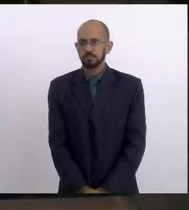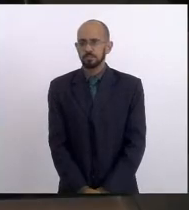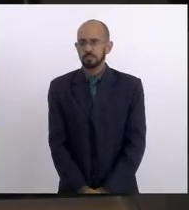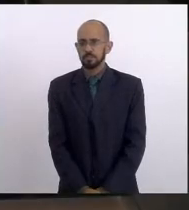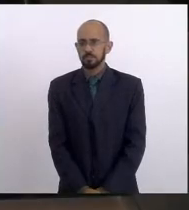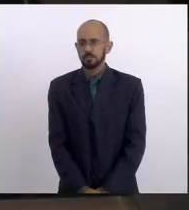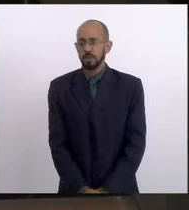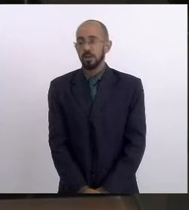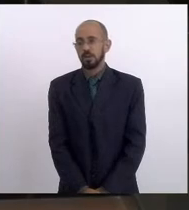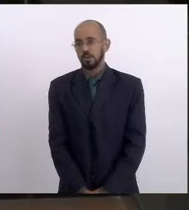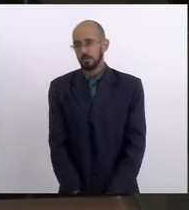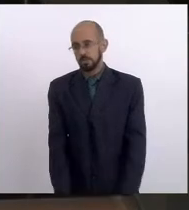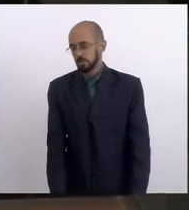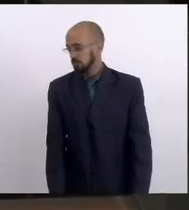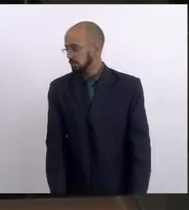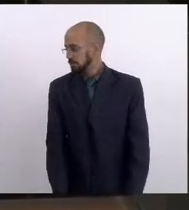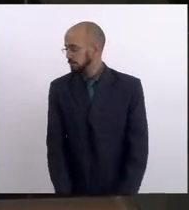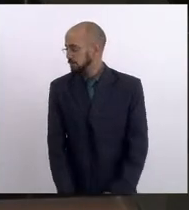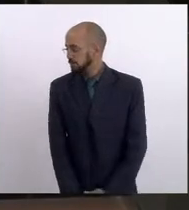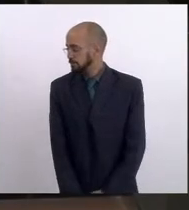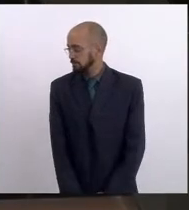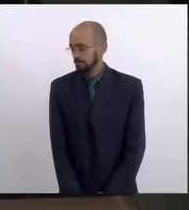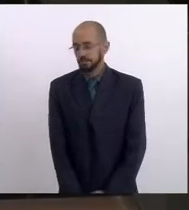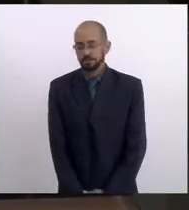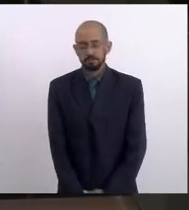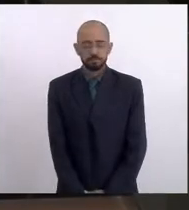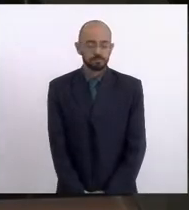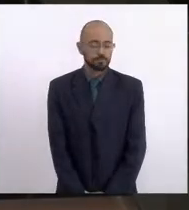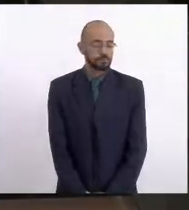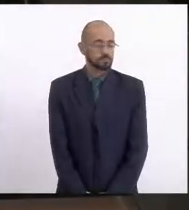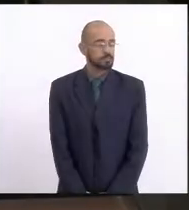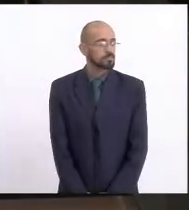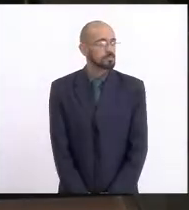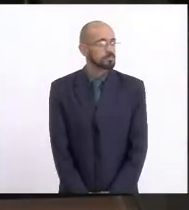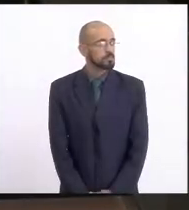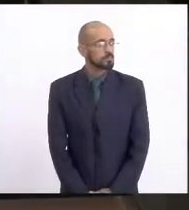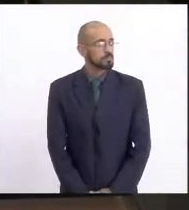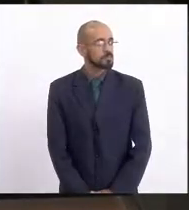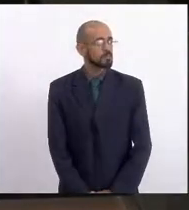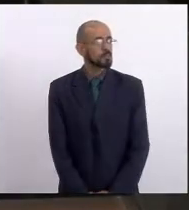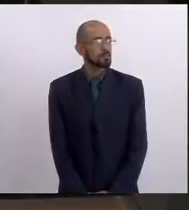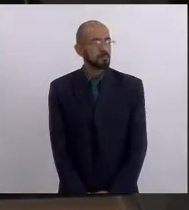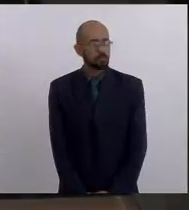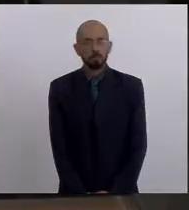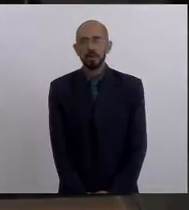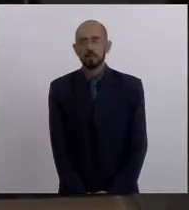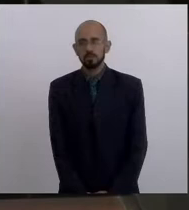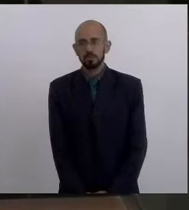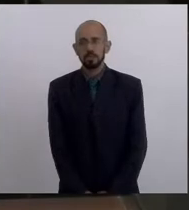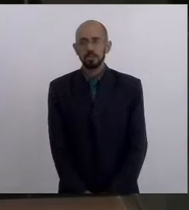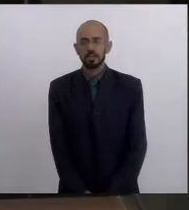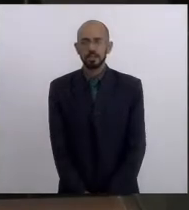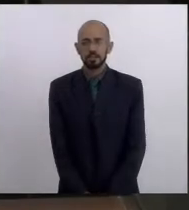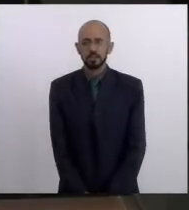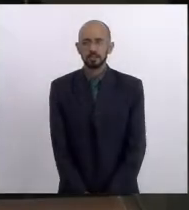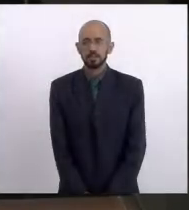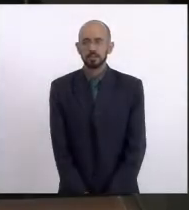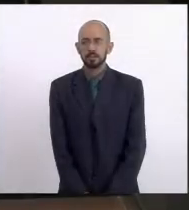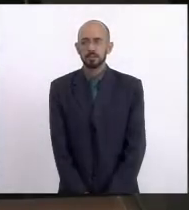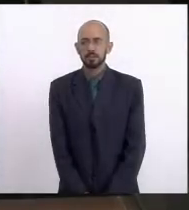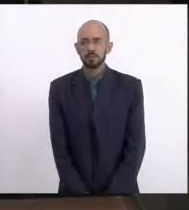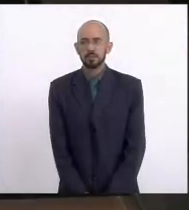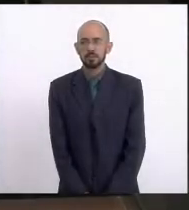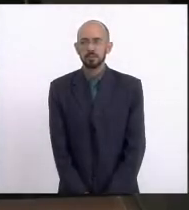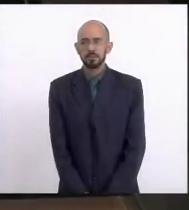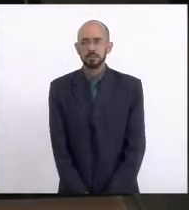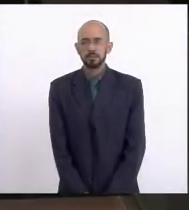expediente inicial, senhores deputados e senhoras deputadas, que pouco a pouco começam a ingressar na